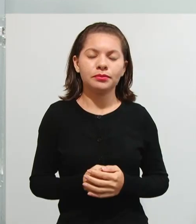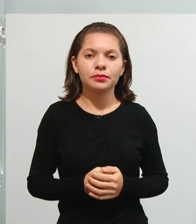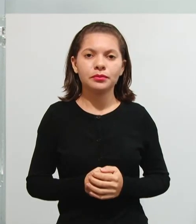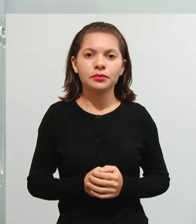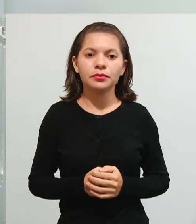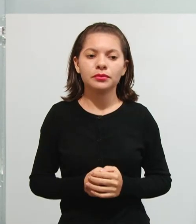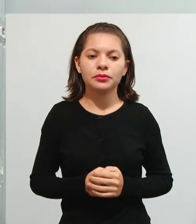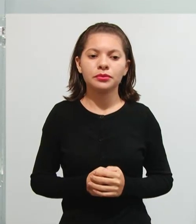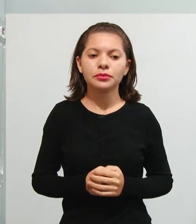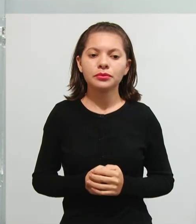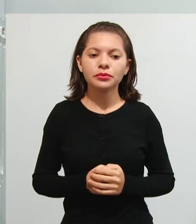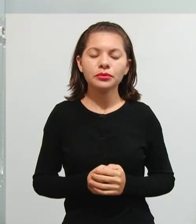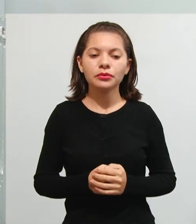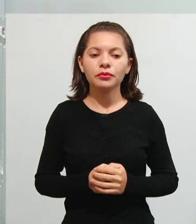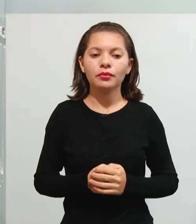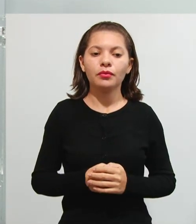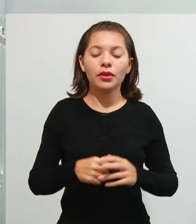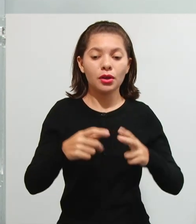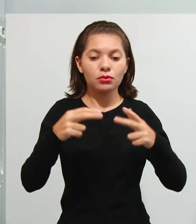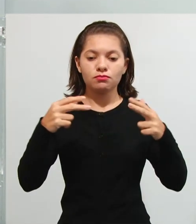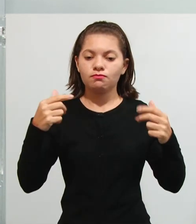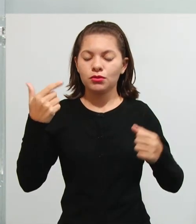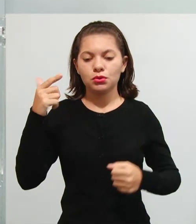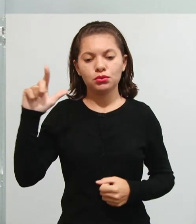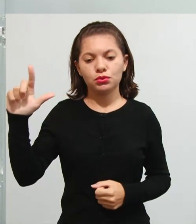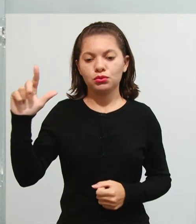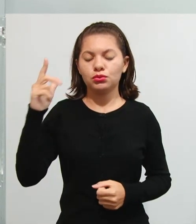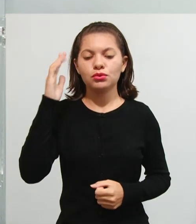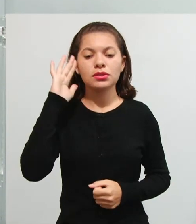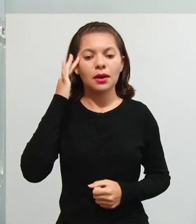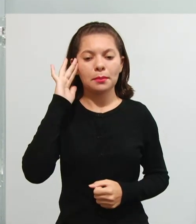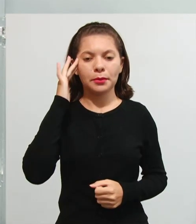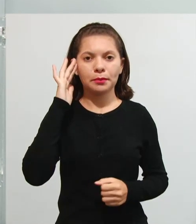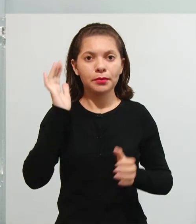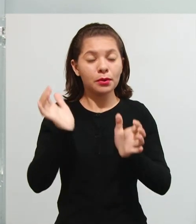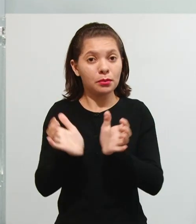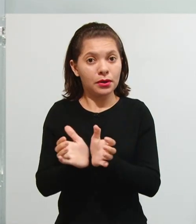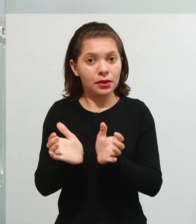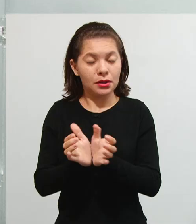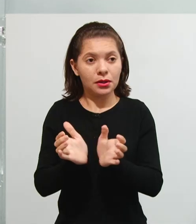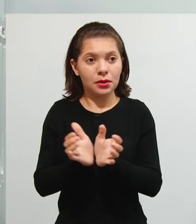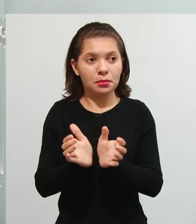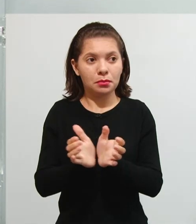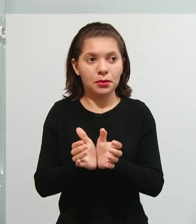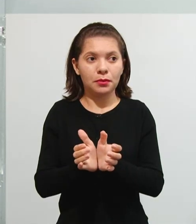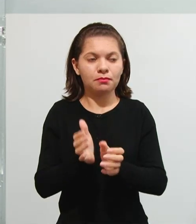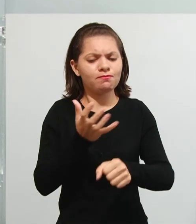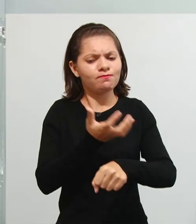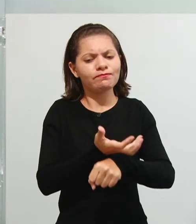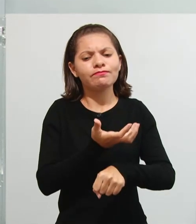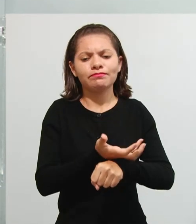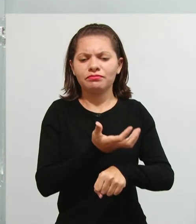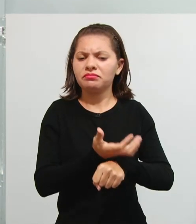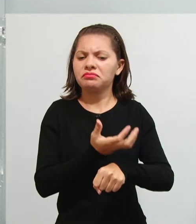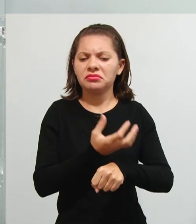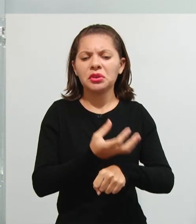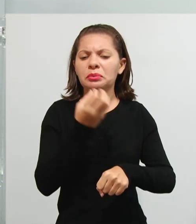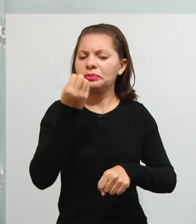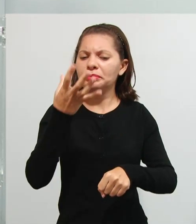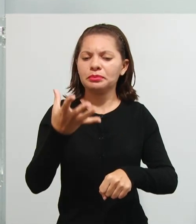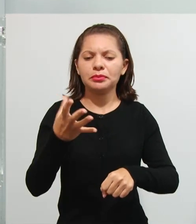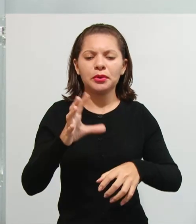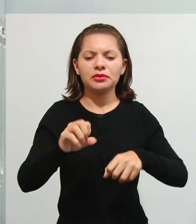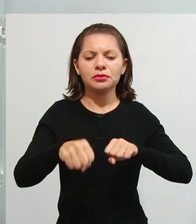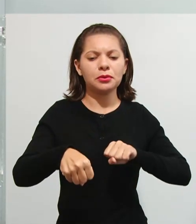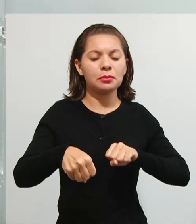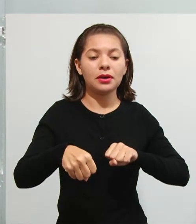outro sabe fazer, né? E assim a gente tem uma equipe multidisciplinar, uma equipe madura, formada